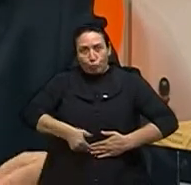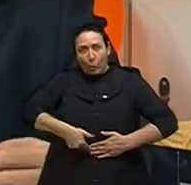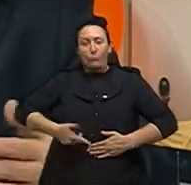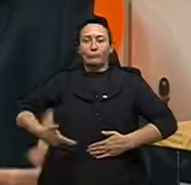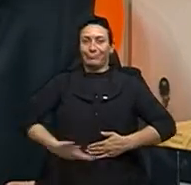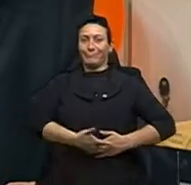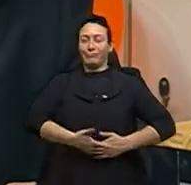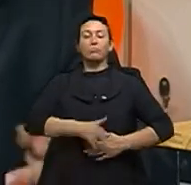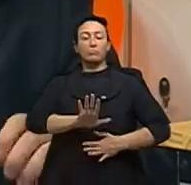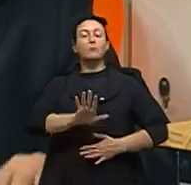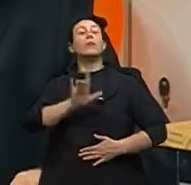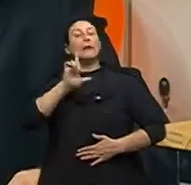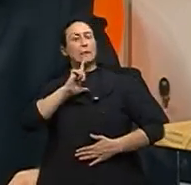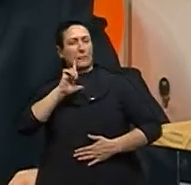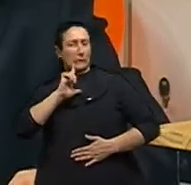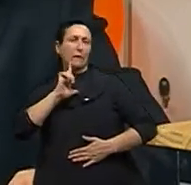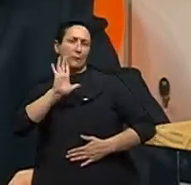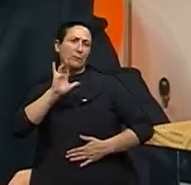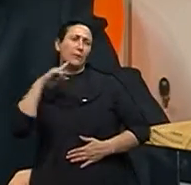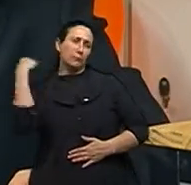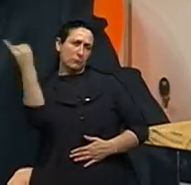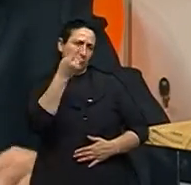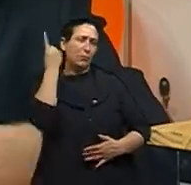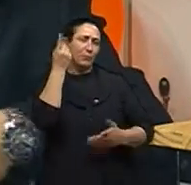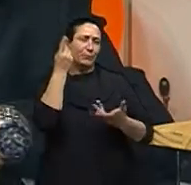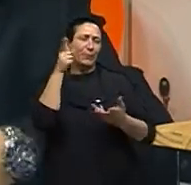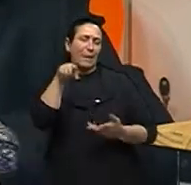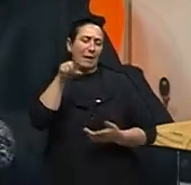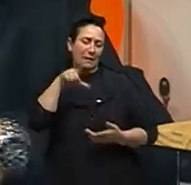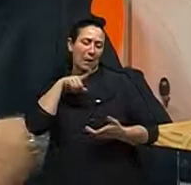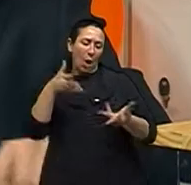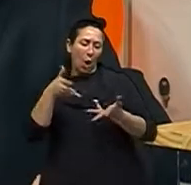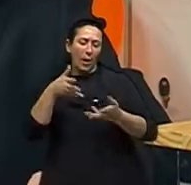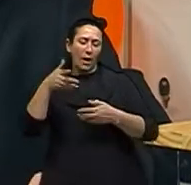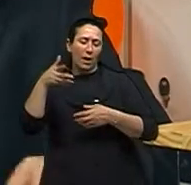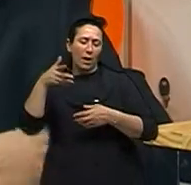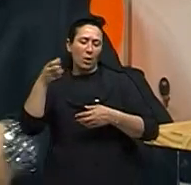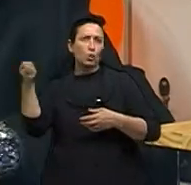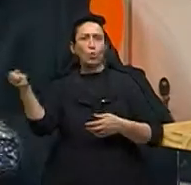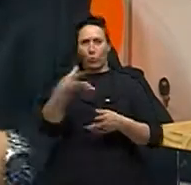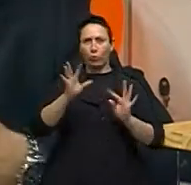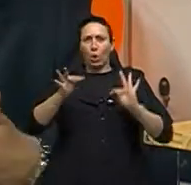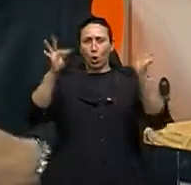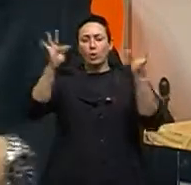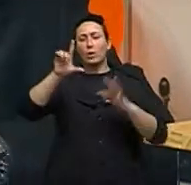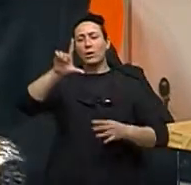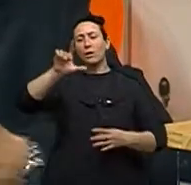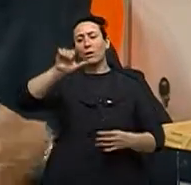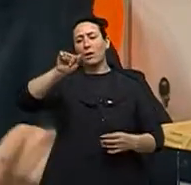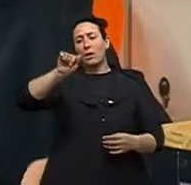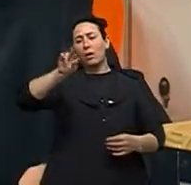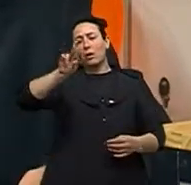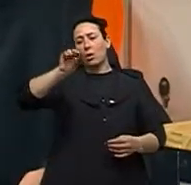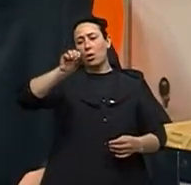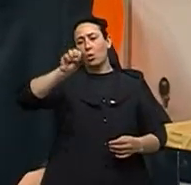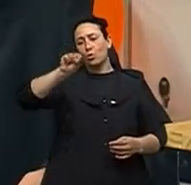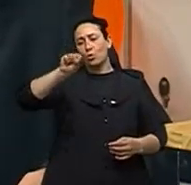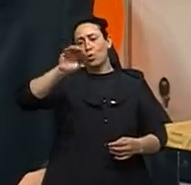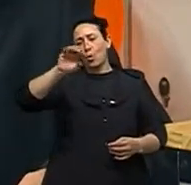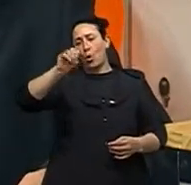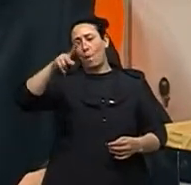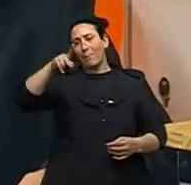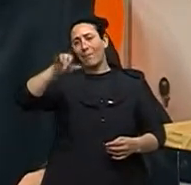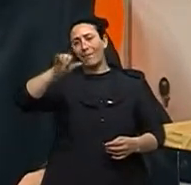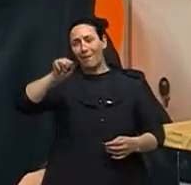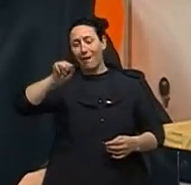também a laparoscopia tá que é aquela que faz faz eh com quatro furos pelos tubos que